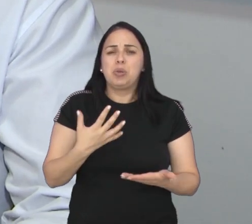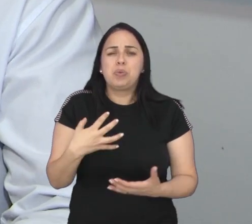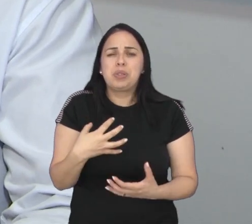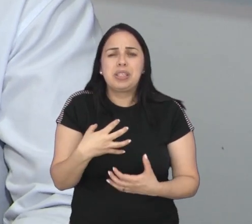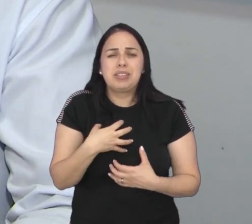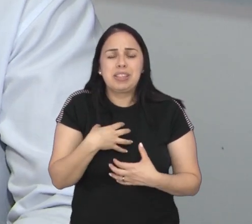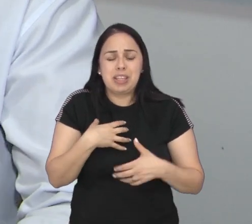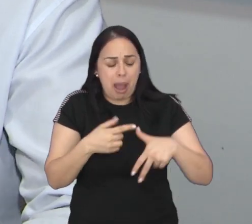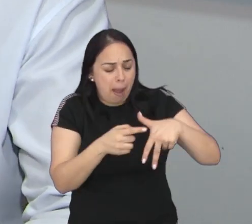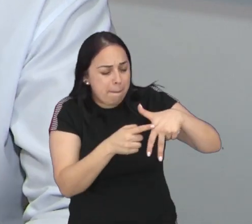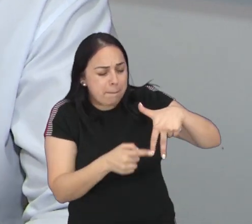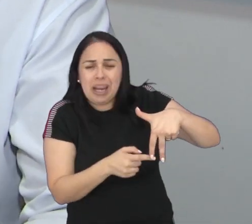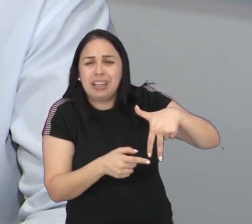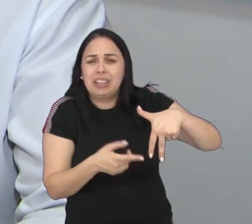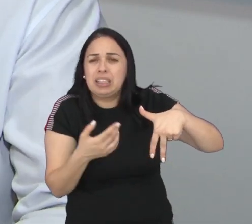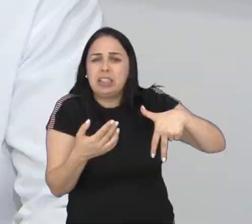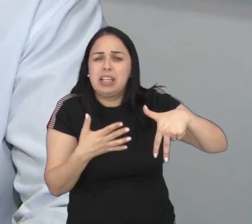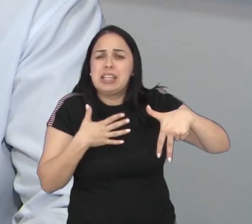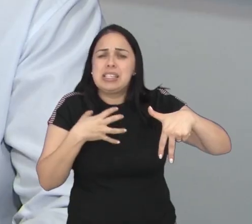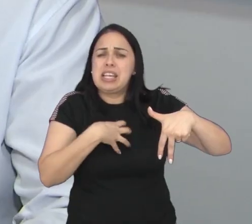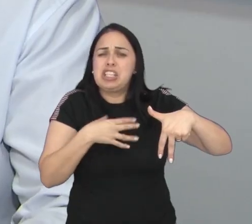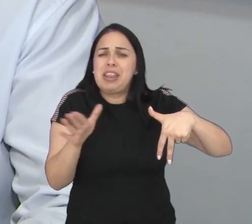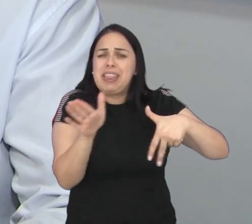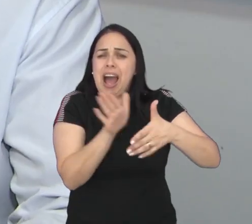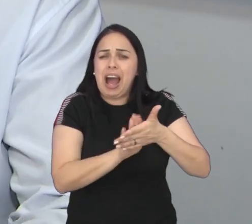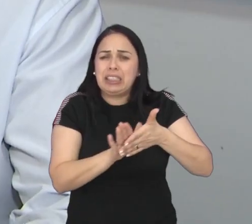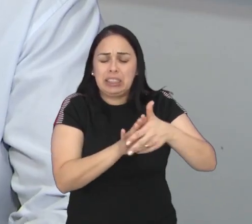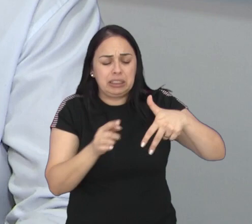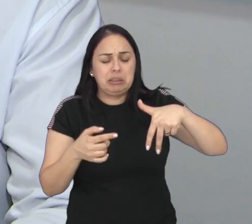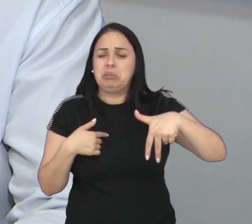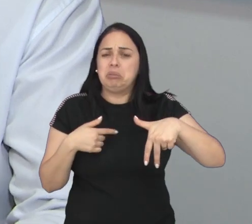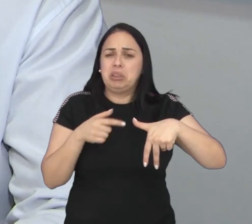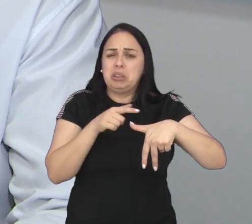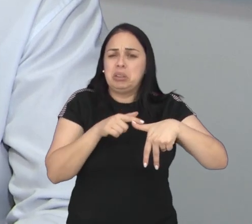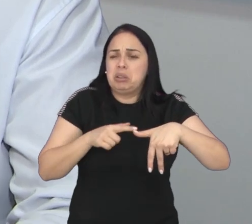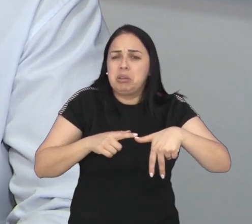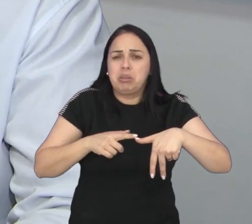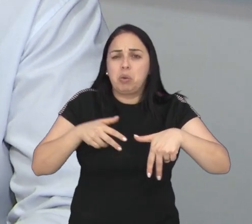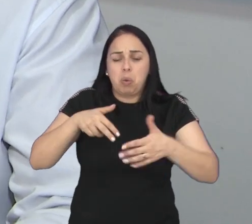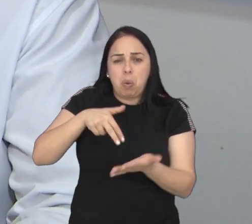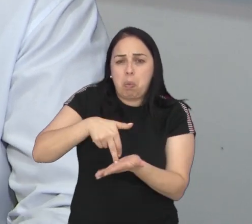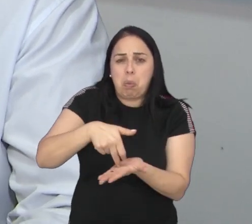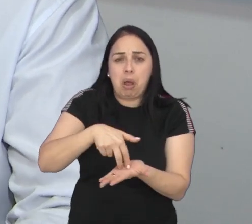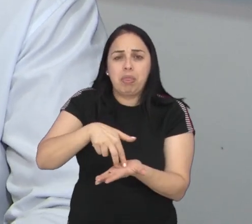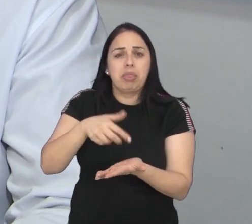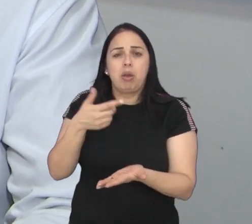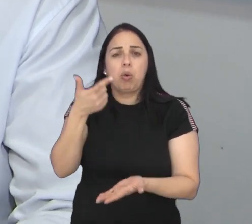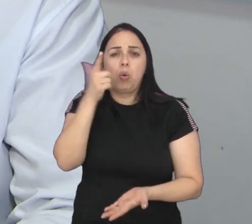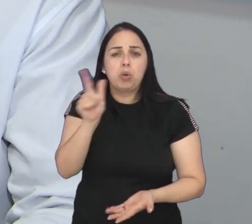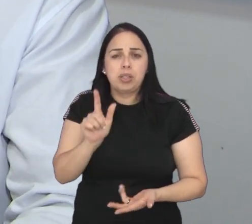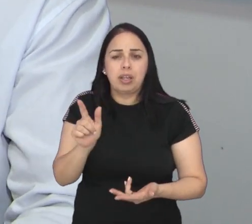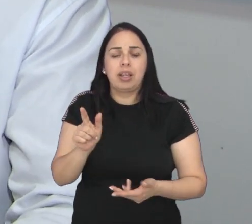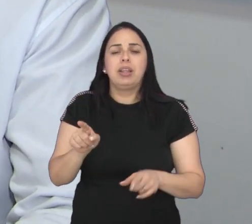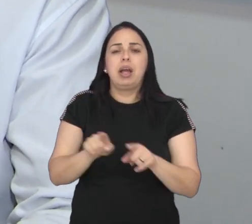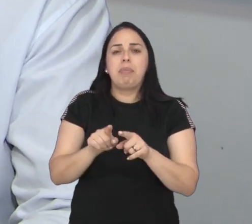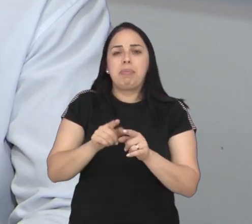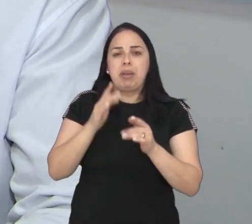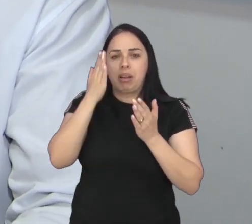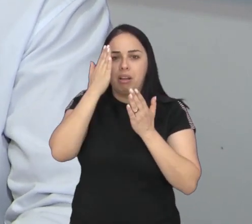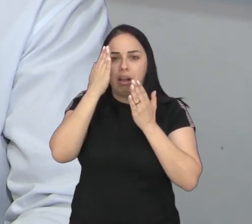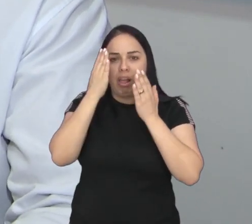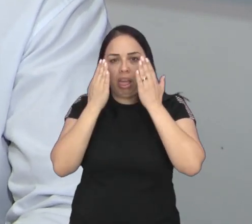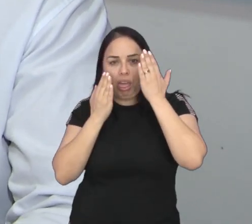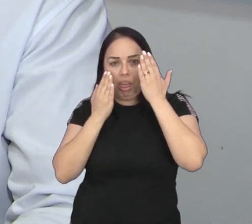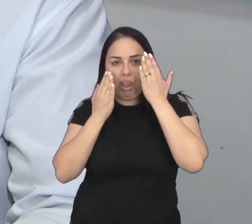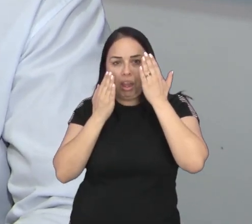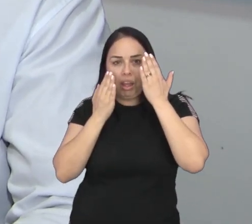movimento. Não sentia a perna, o braço direito começou a ficar ruim também. Não conseguia movimentar. O rosto também